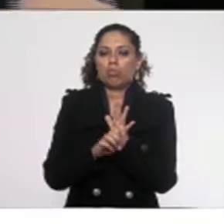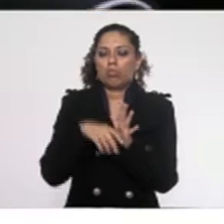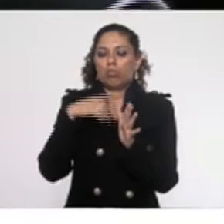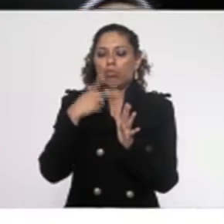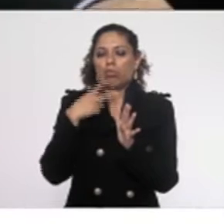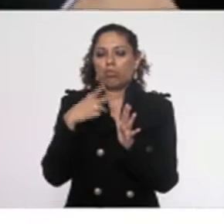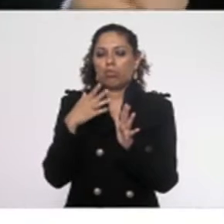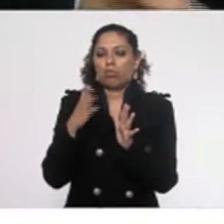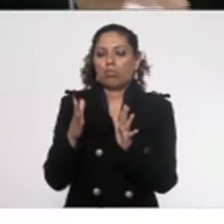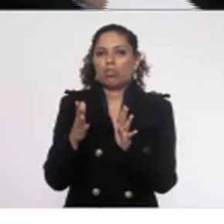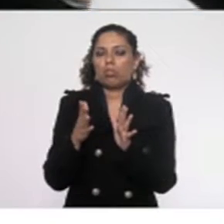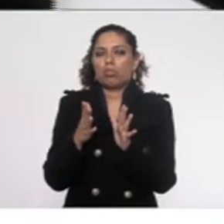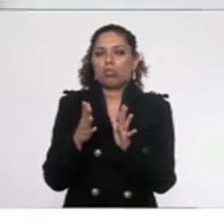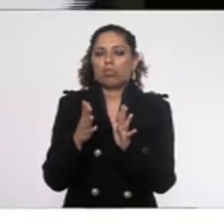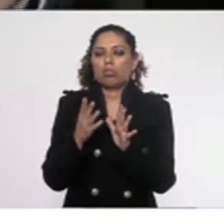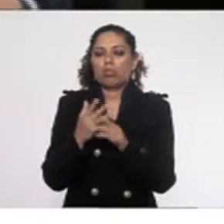já,